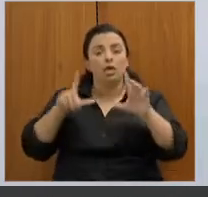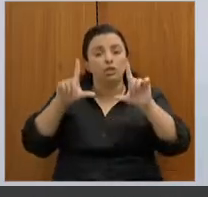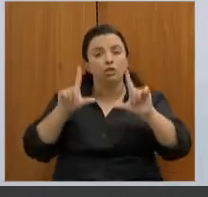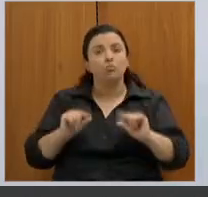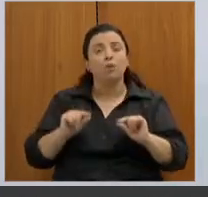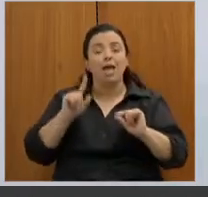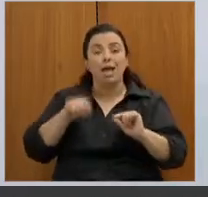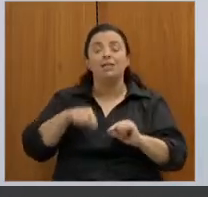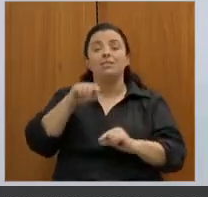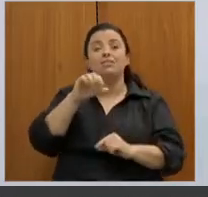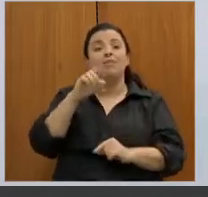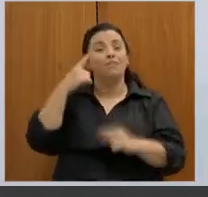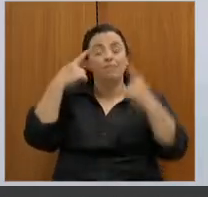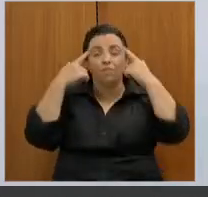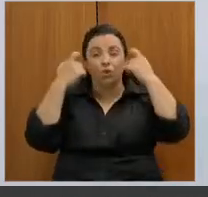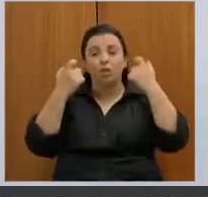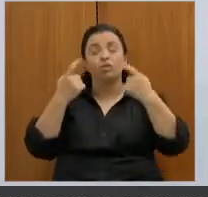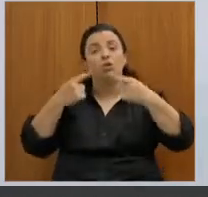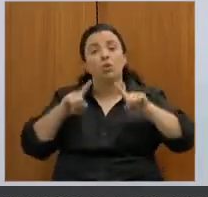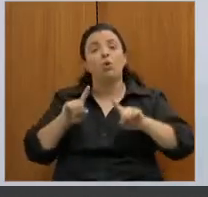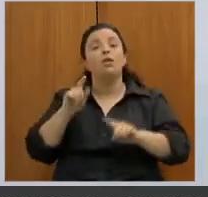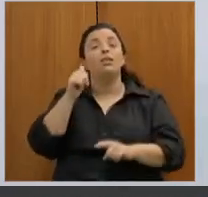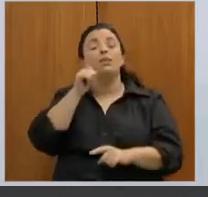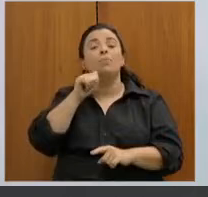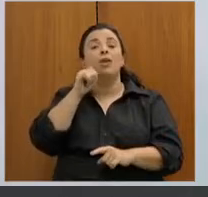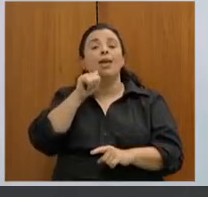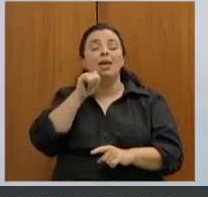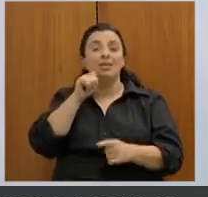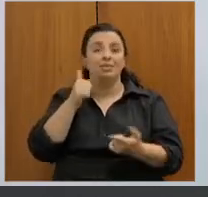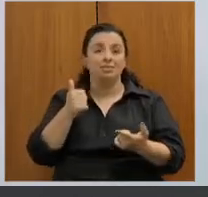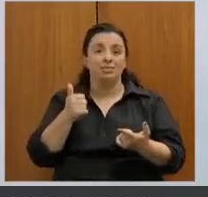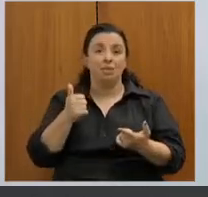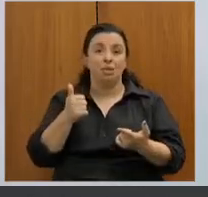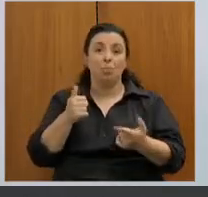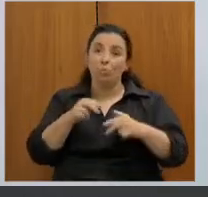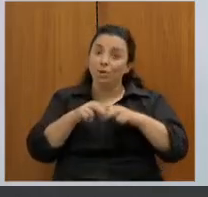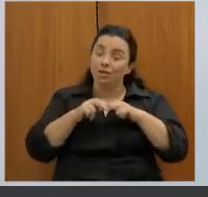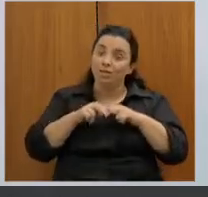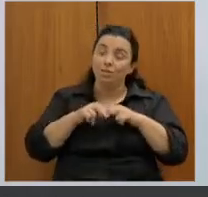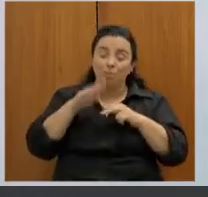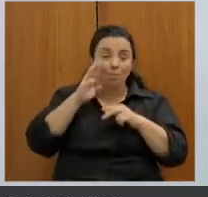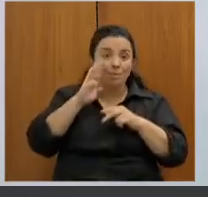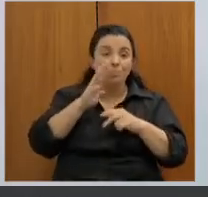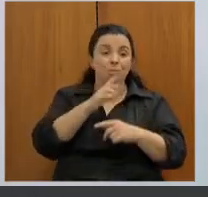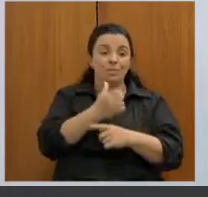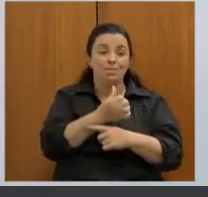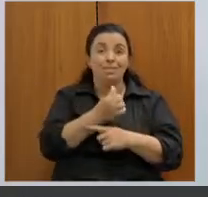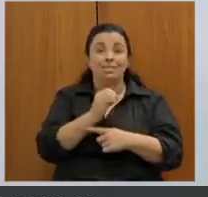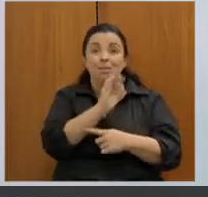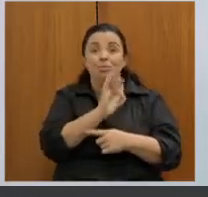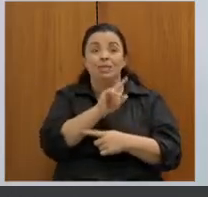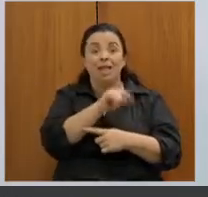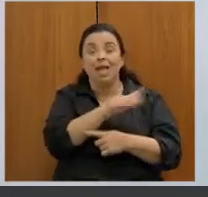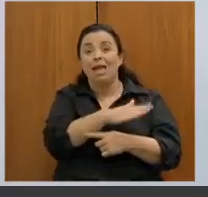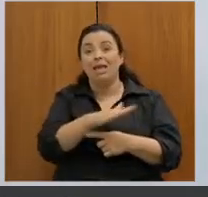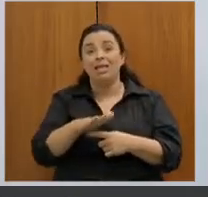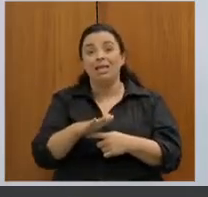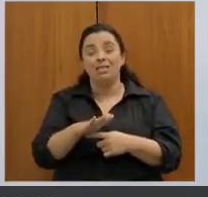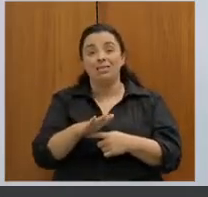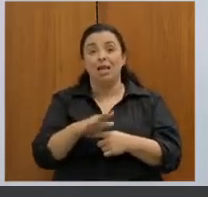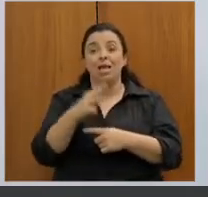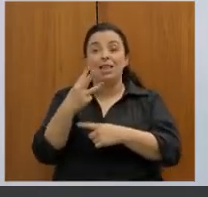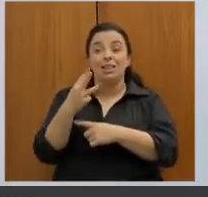das violências contra mulheres são de crianças e adolescentes trinta por cento das mulheres idosas